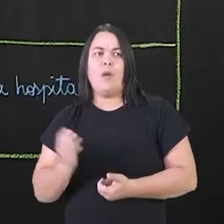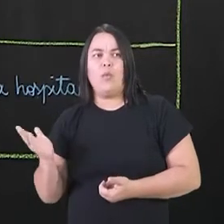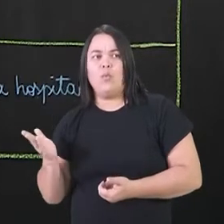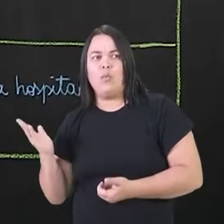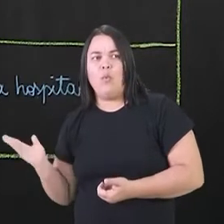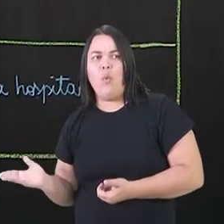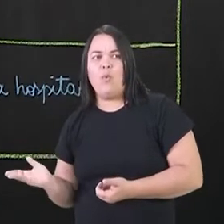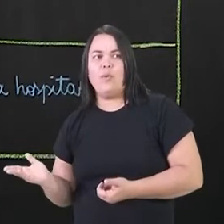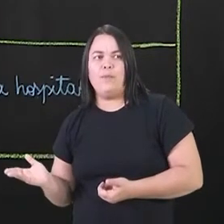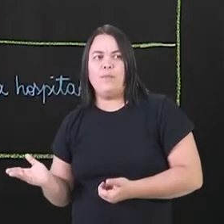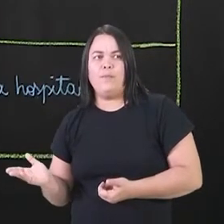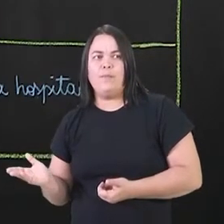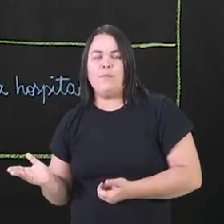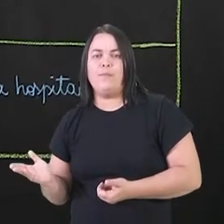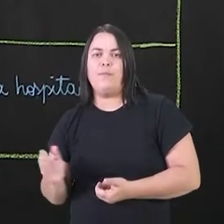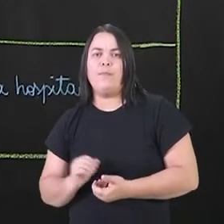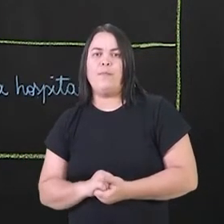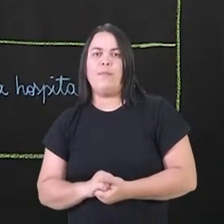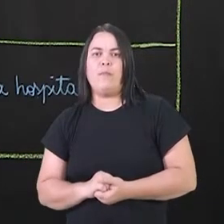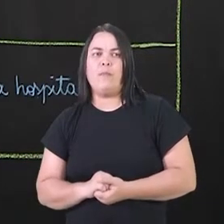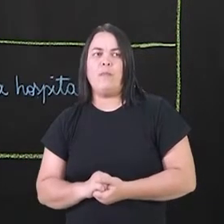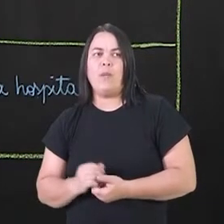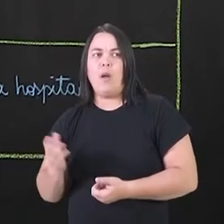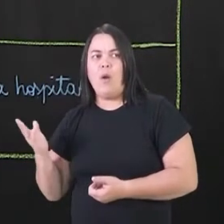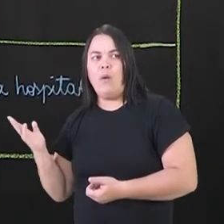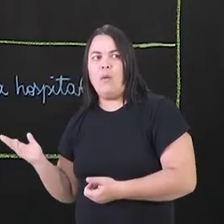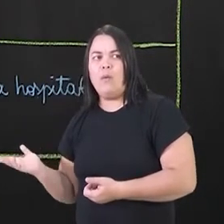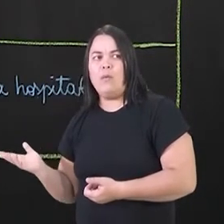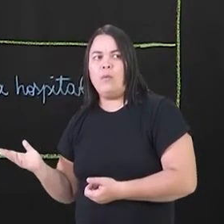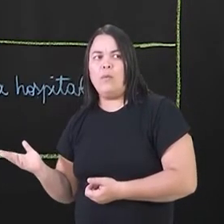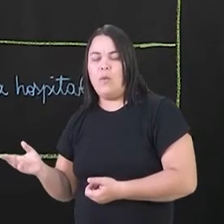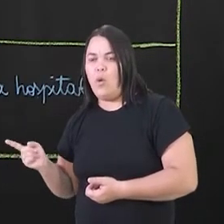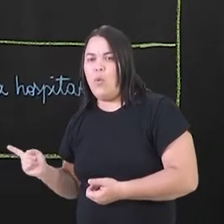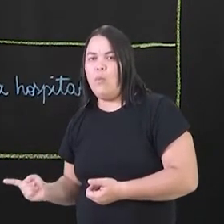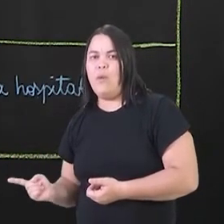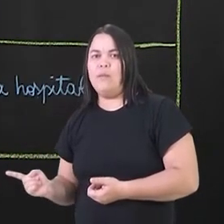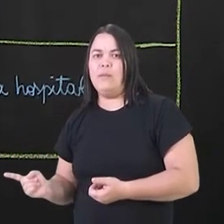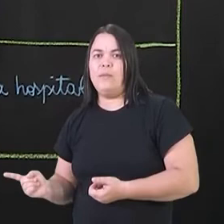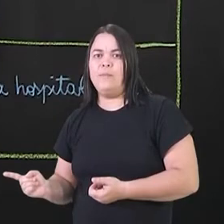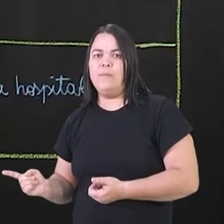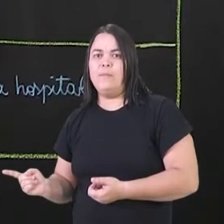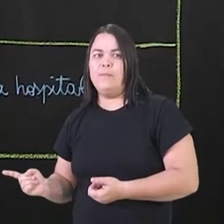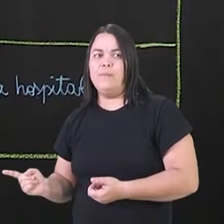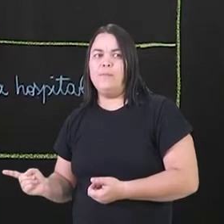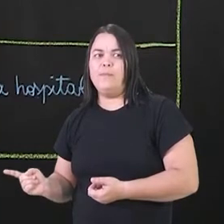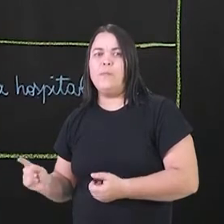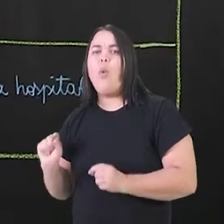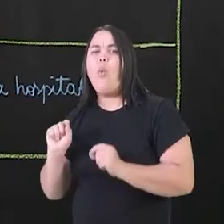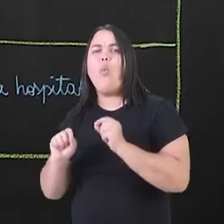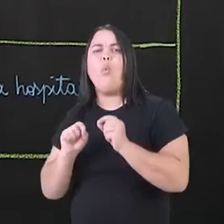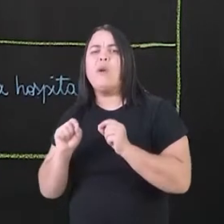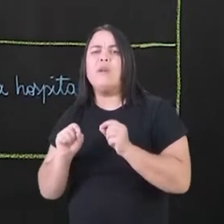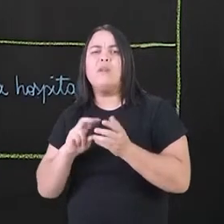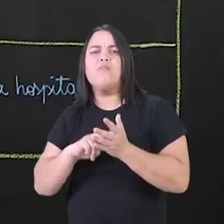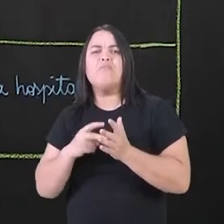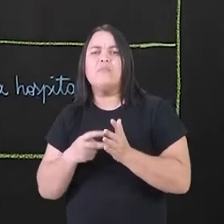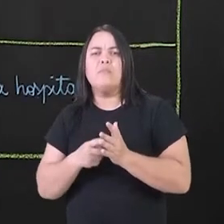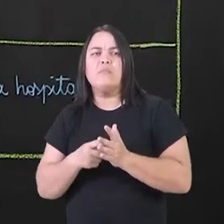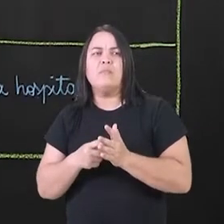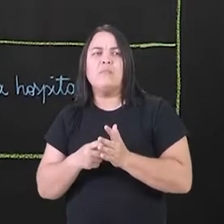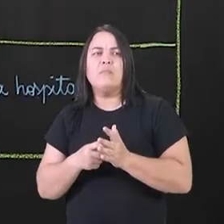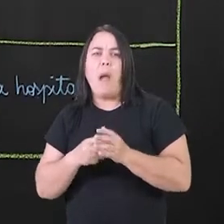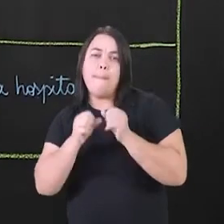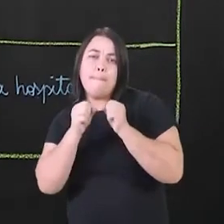verbs. Hoje, eu tenho o should e o must. O should significa